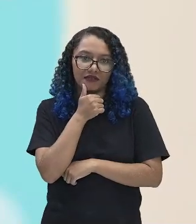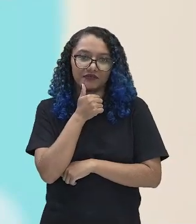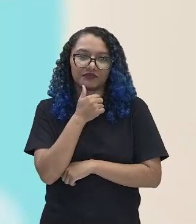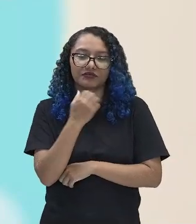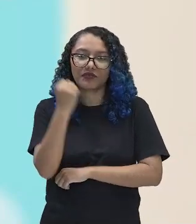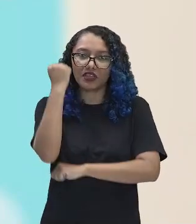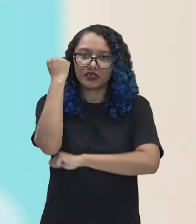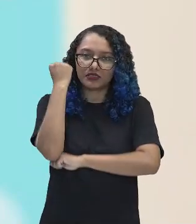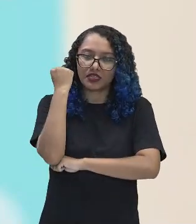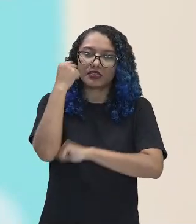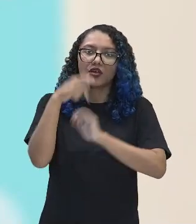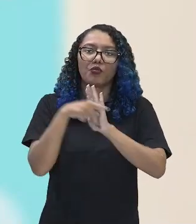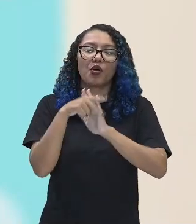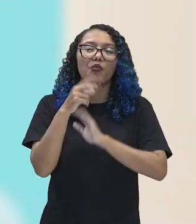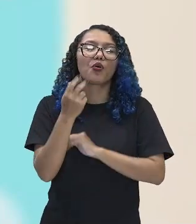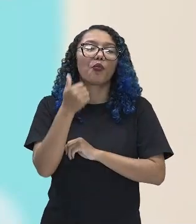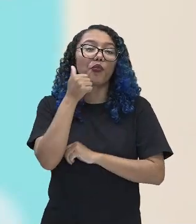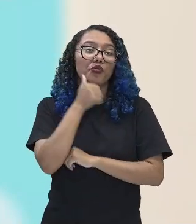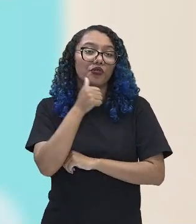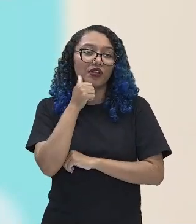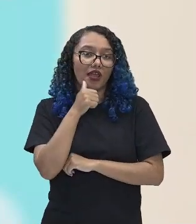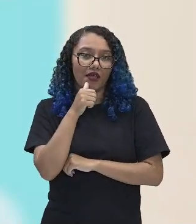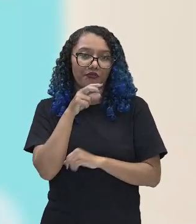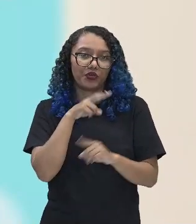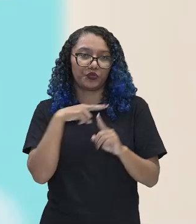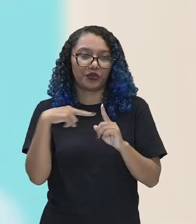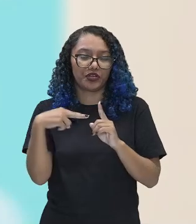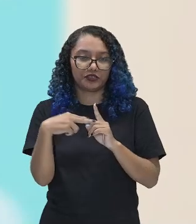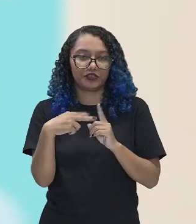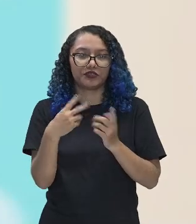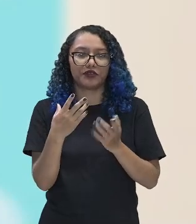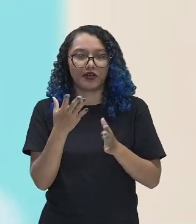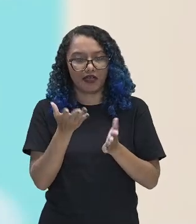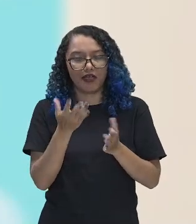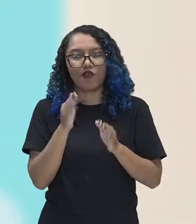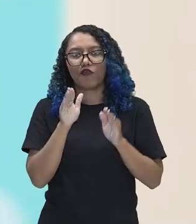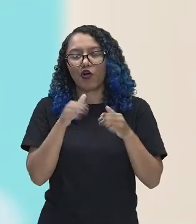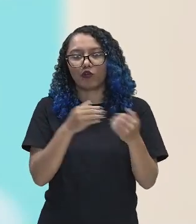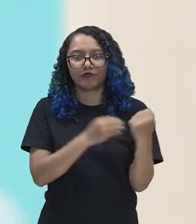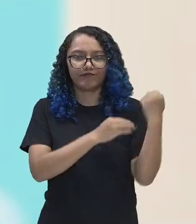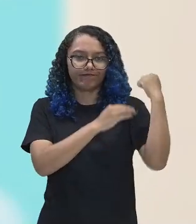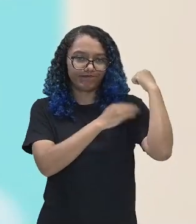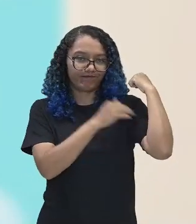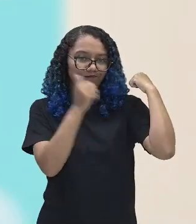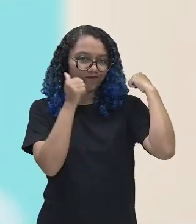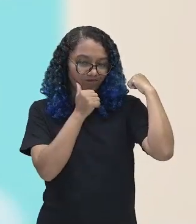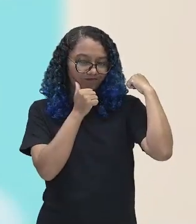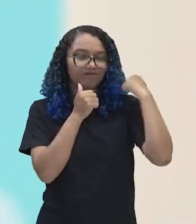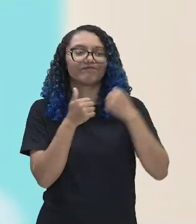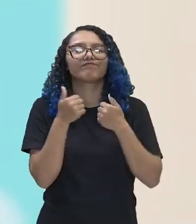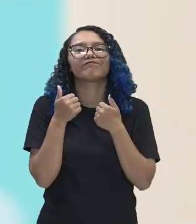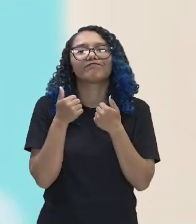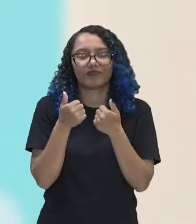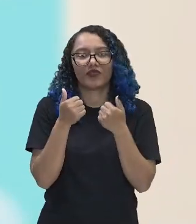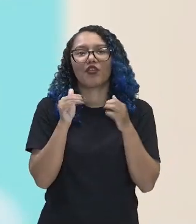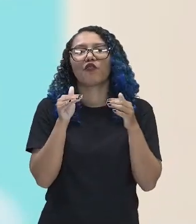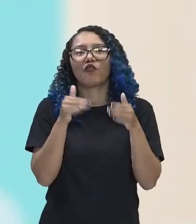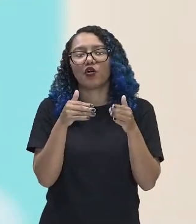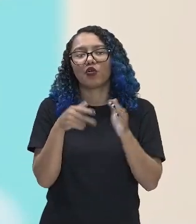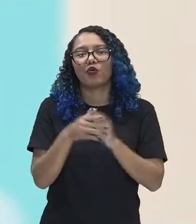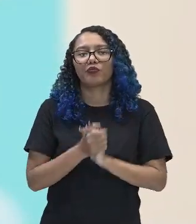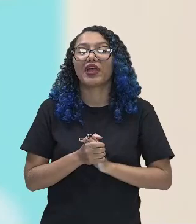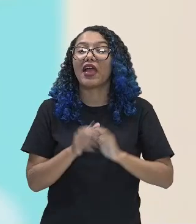a partir da visão da mulher, né? Ela tem esse viés, digamos, feminista, né? Como dizem hoje, beleza? Então essa é uma